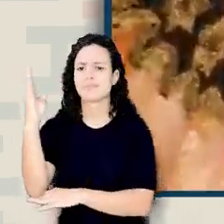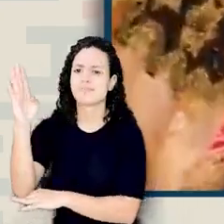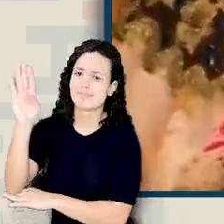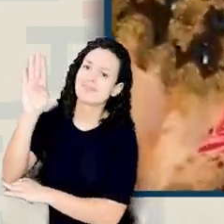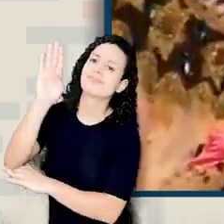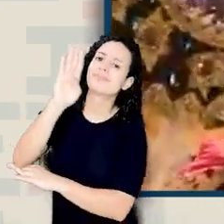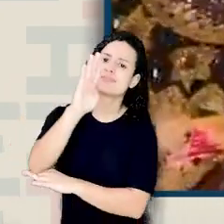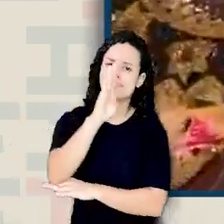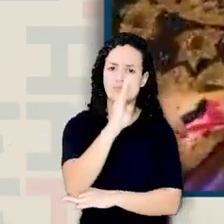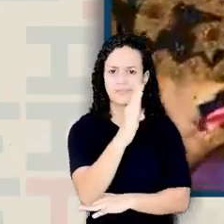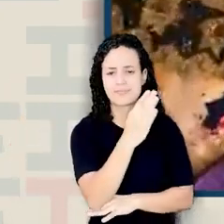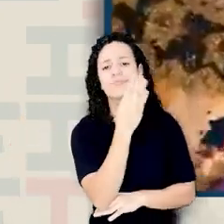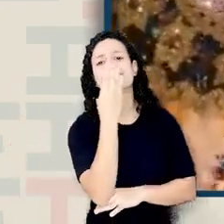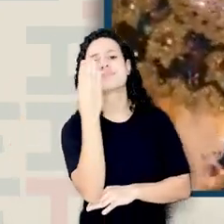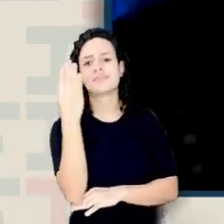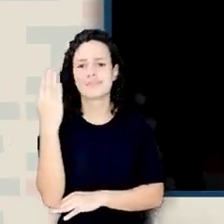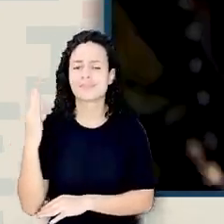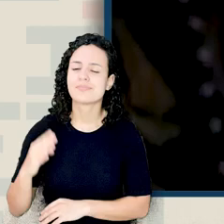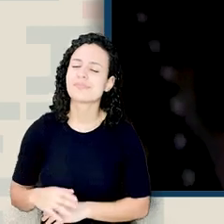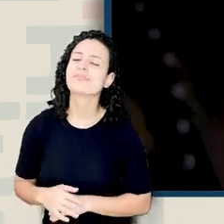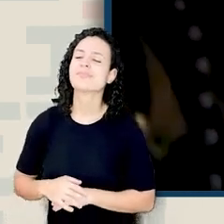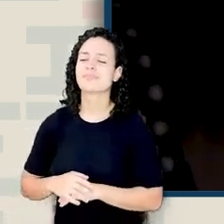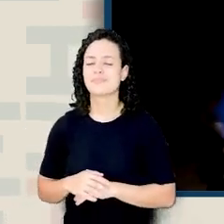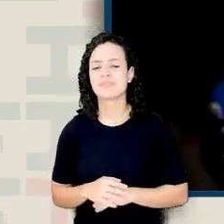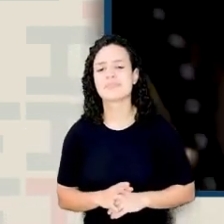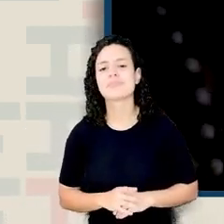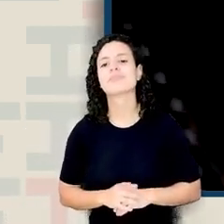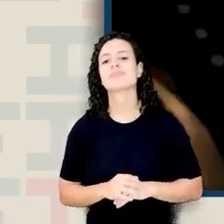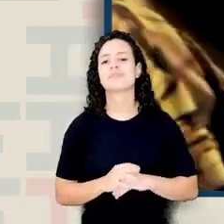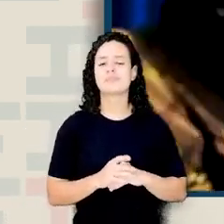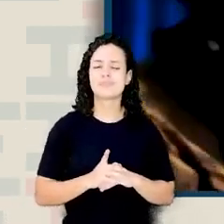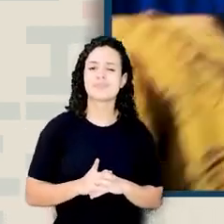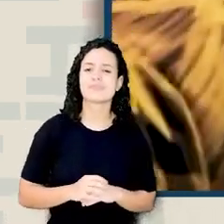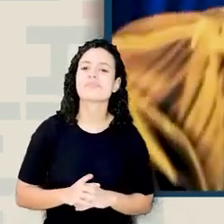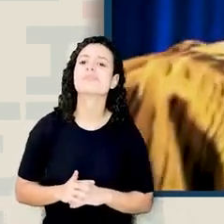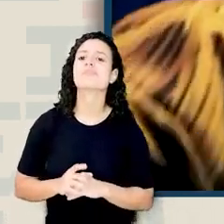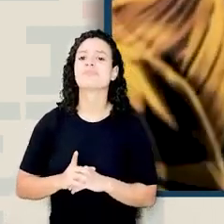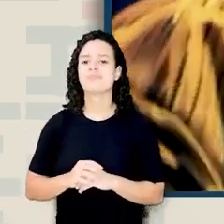Maracatu, meu salá, maracatu.